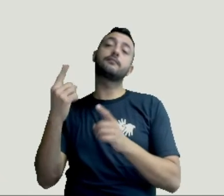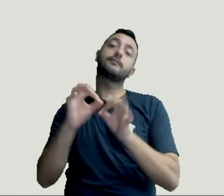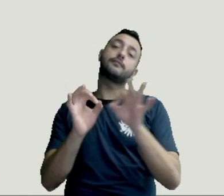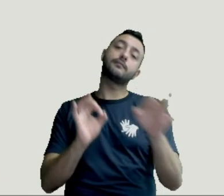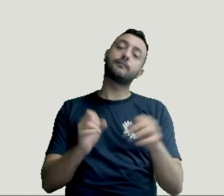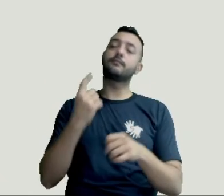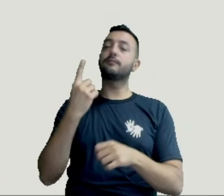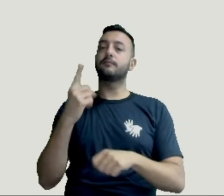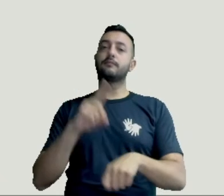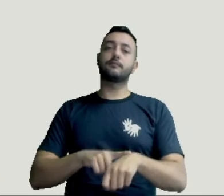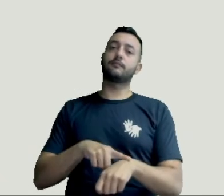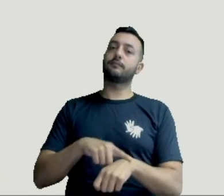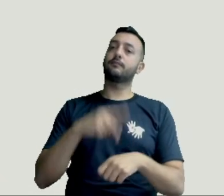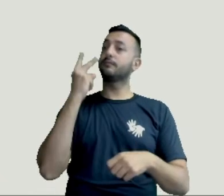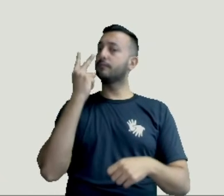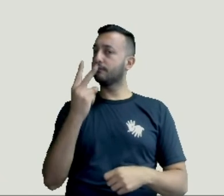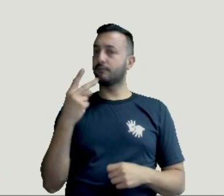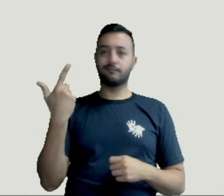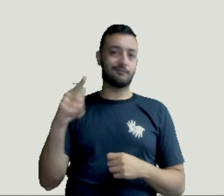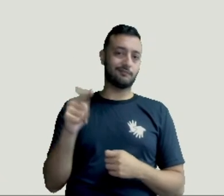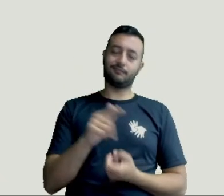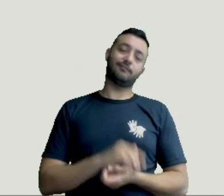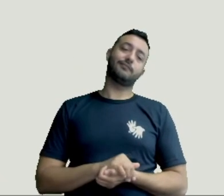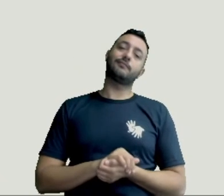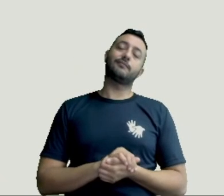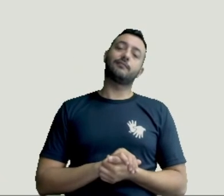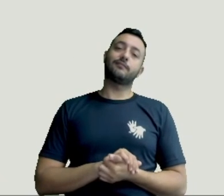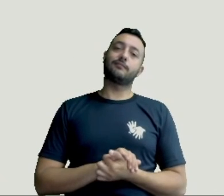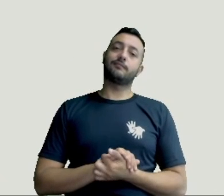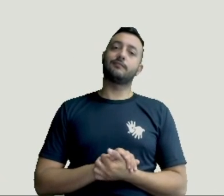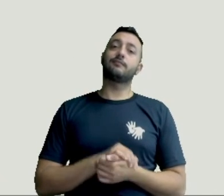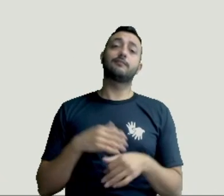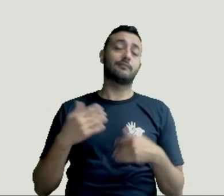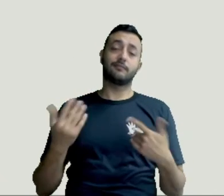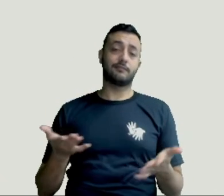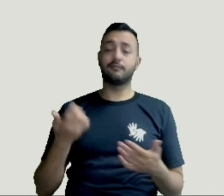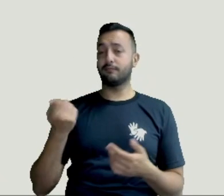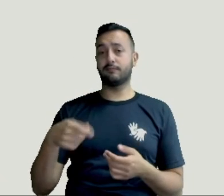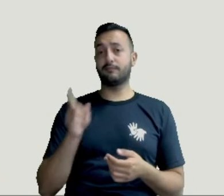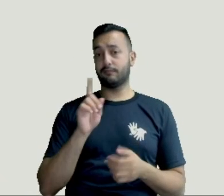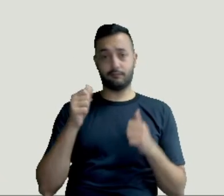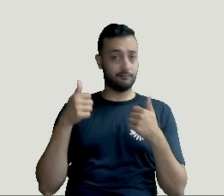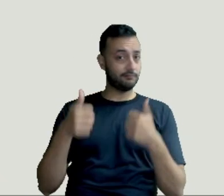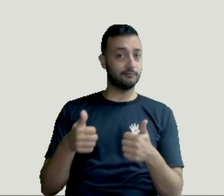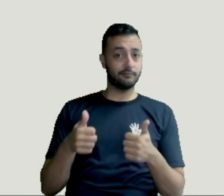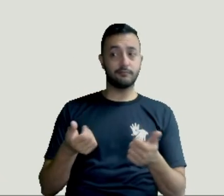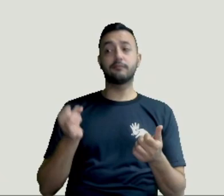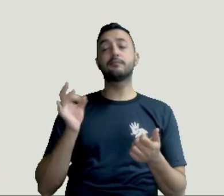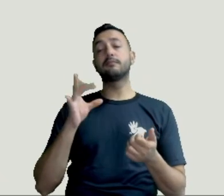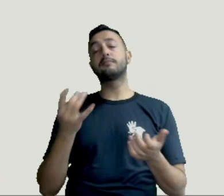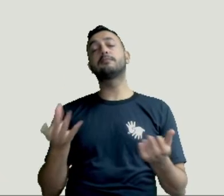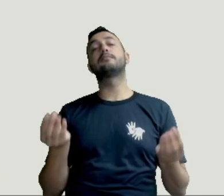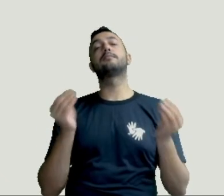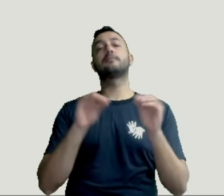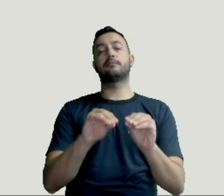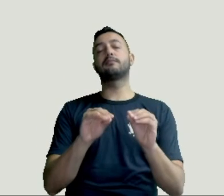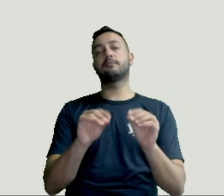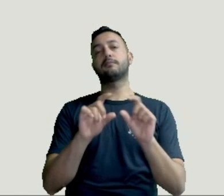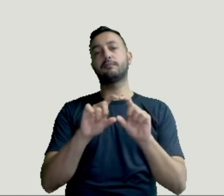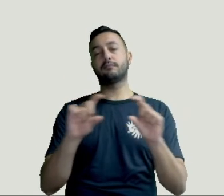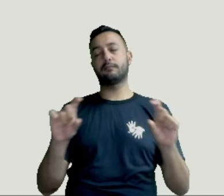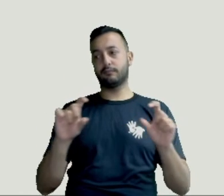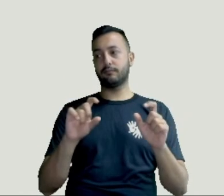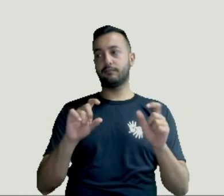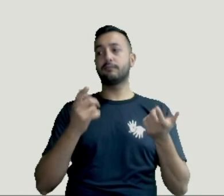tempo. Não me dá dois tempos, nem duas distâncias. Então, não precisa, beleza? É só jogando a fórmula aí. Então,